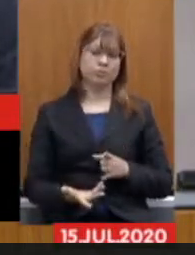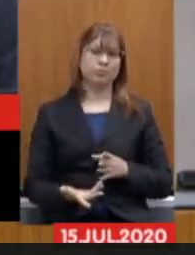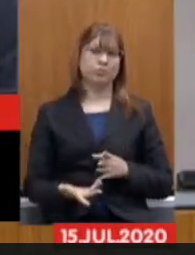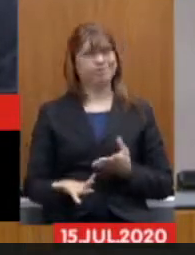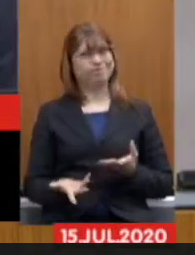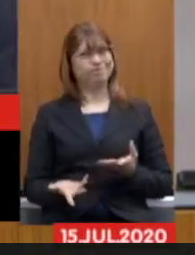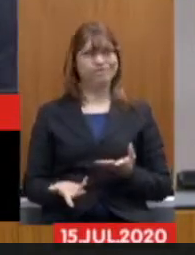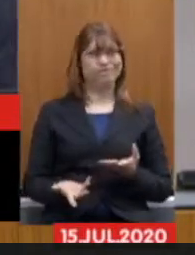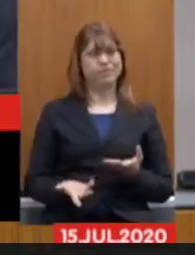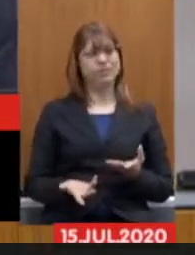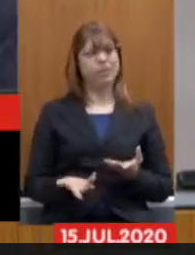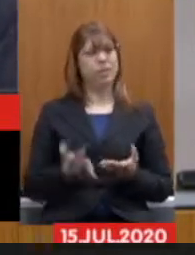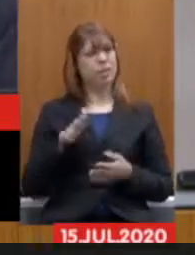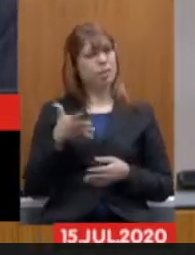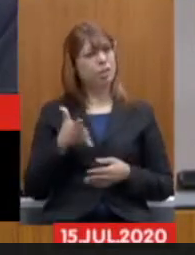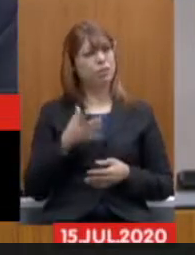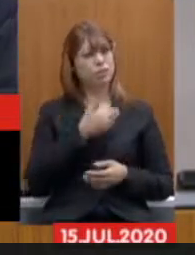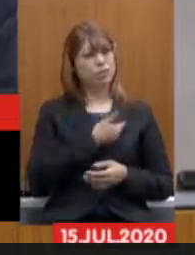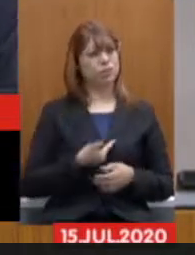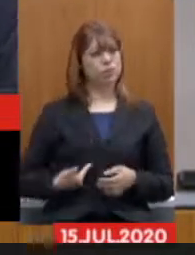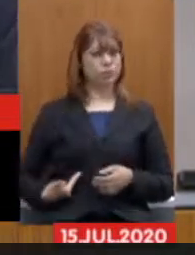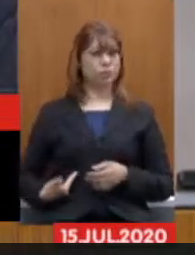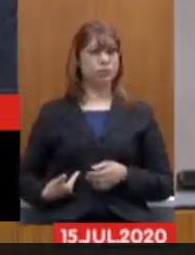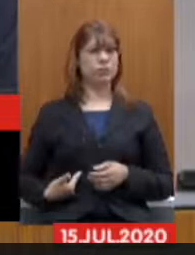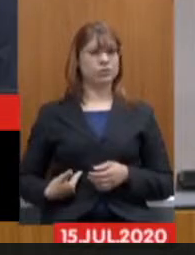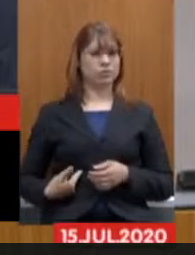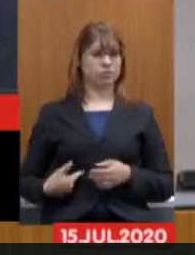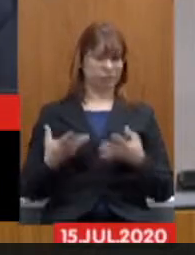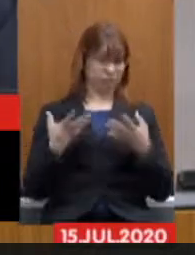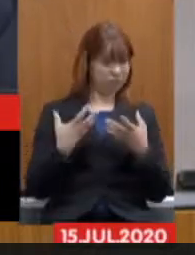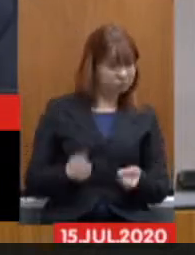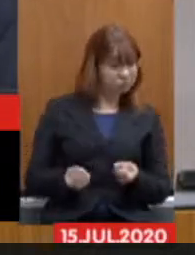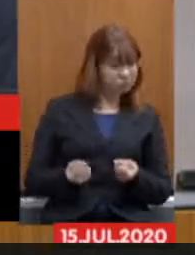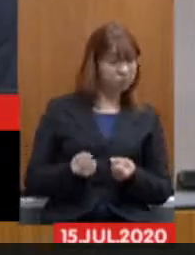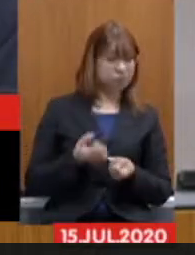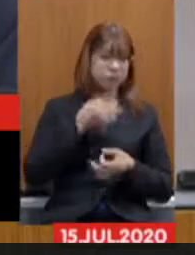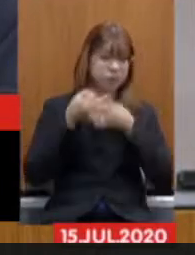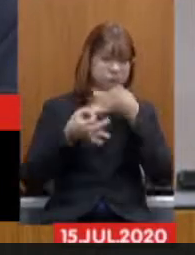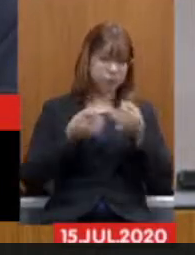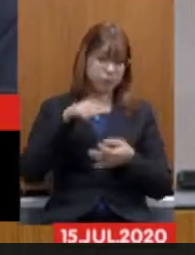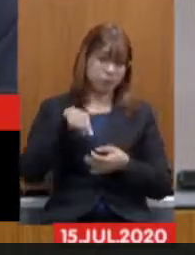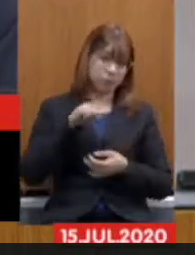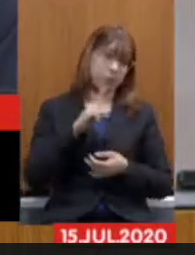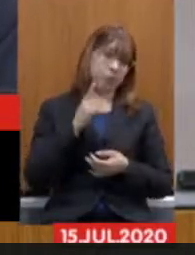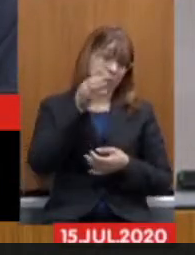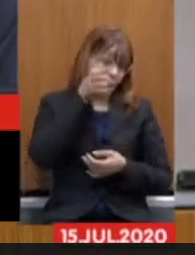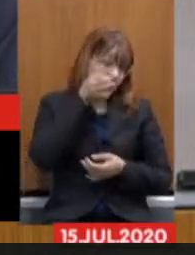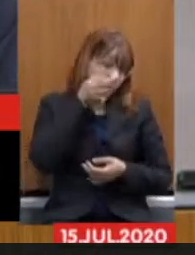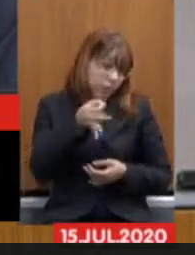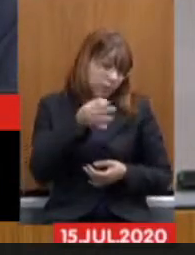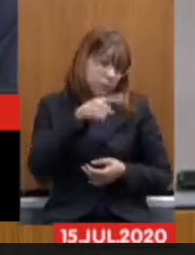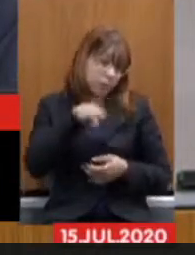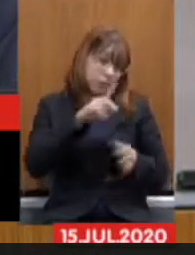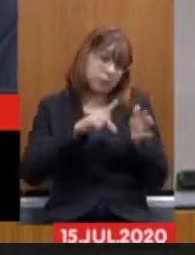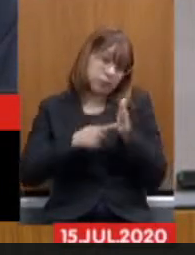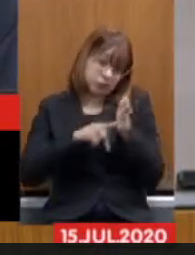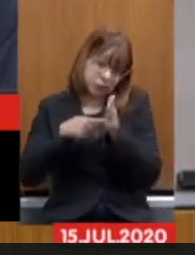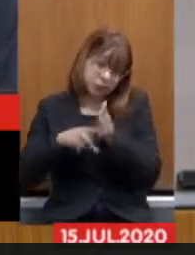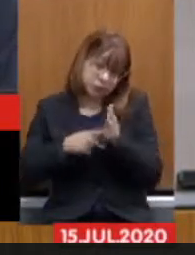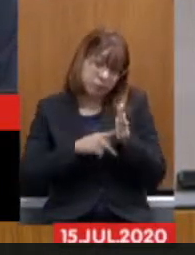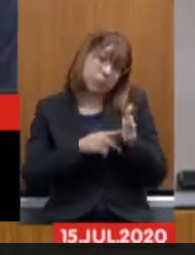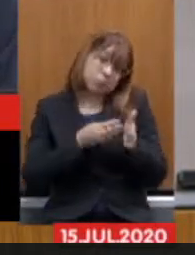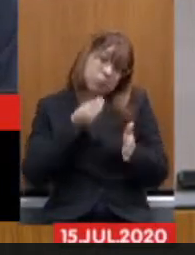né se fosse o governo realmente levar em consideração e tiver interessado no que diz as entidades sindicais